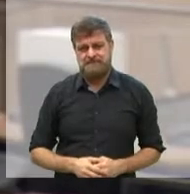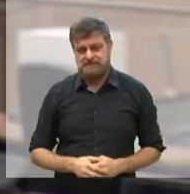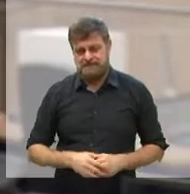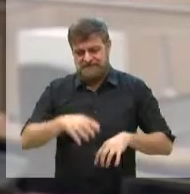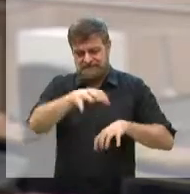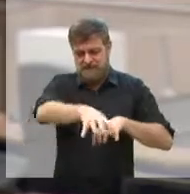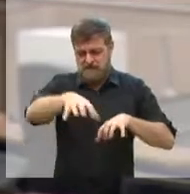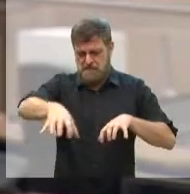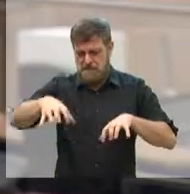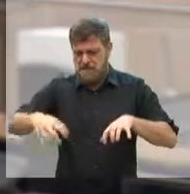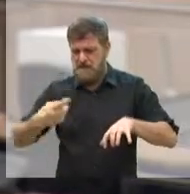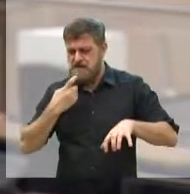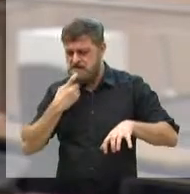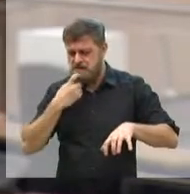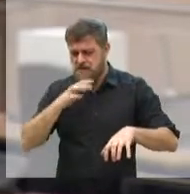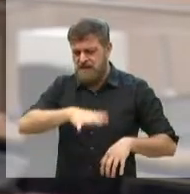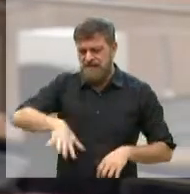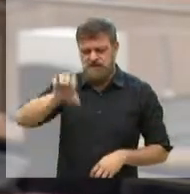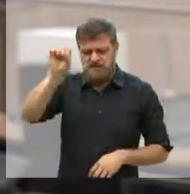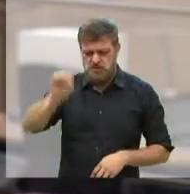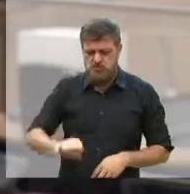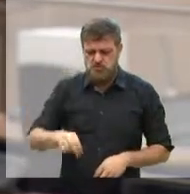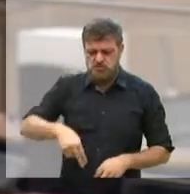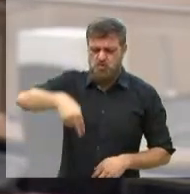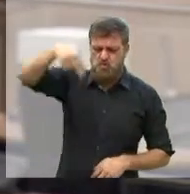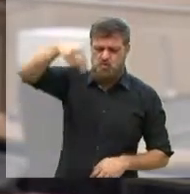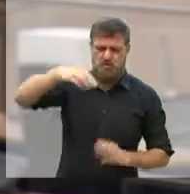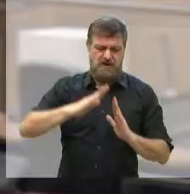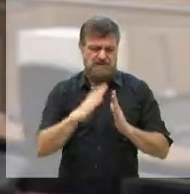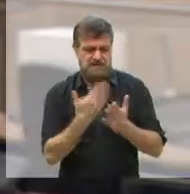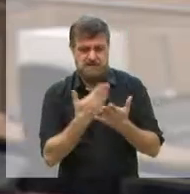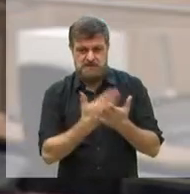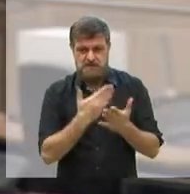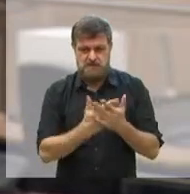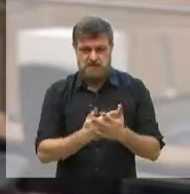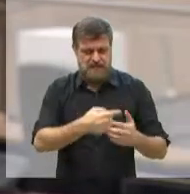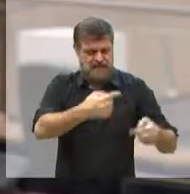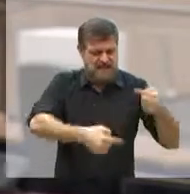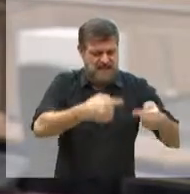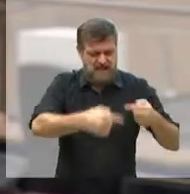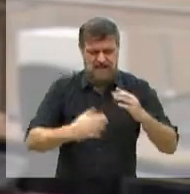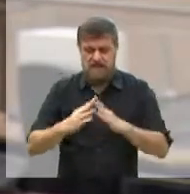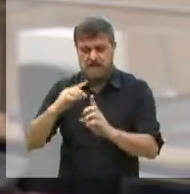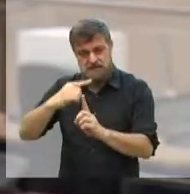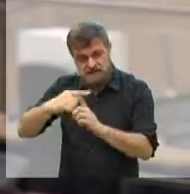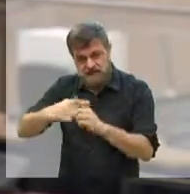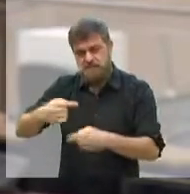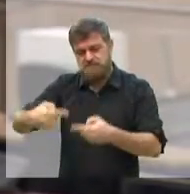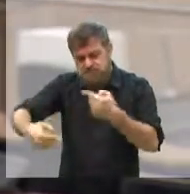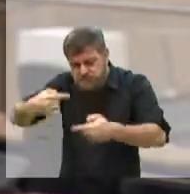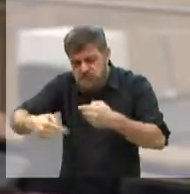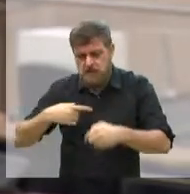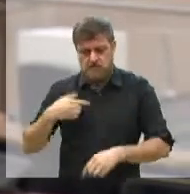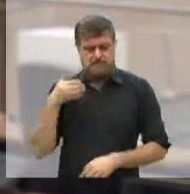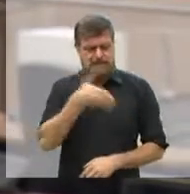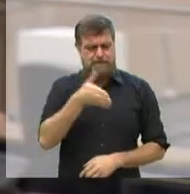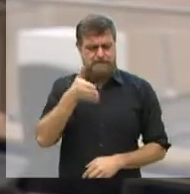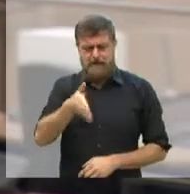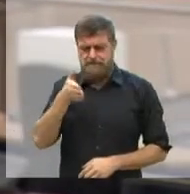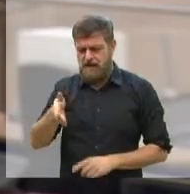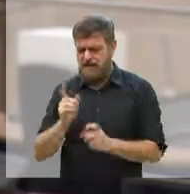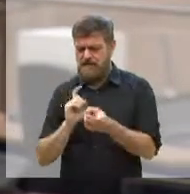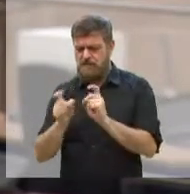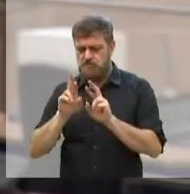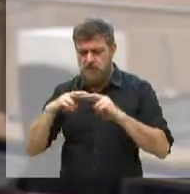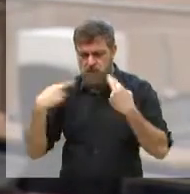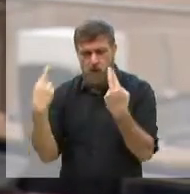da cidade, desde oeste, sul, leste, nas escolas, nas igrejas. Eu participei de muitas reuniões